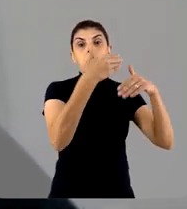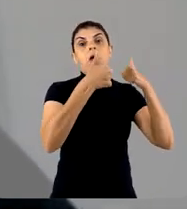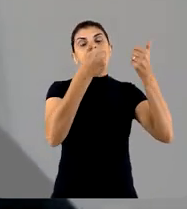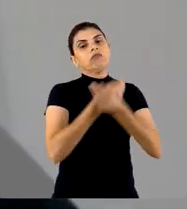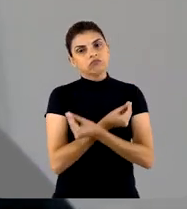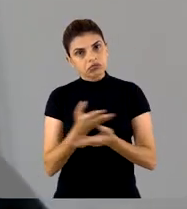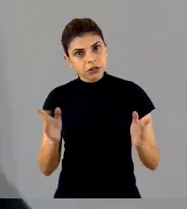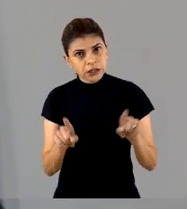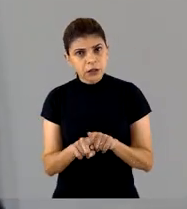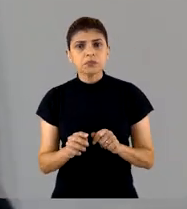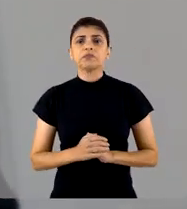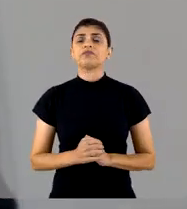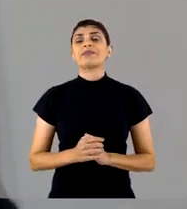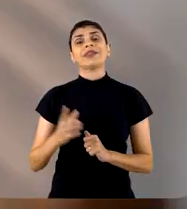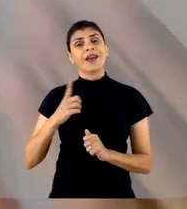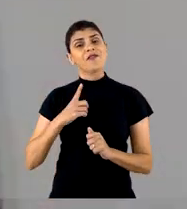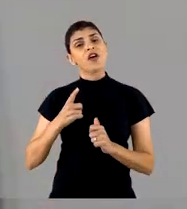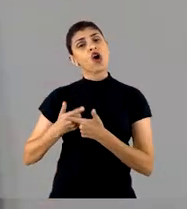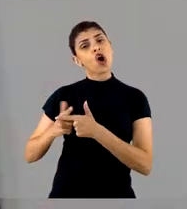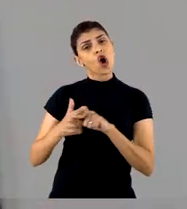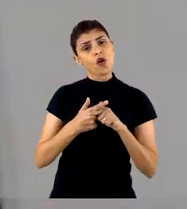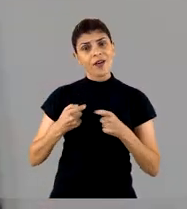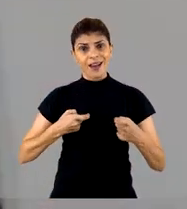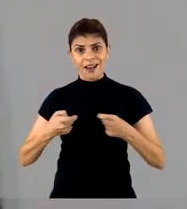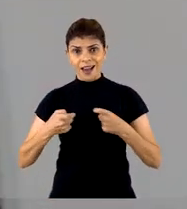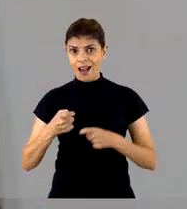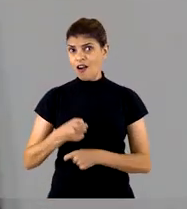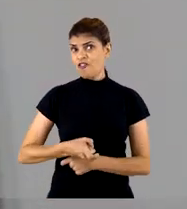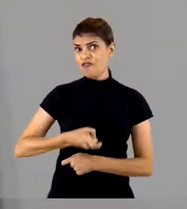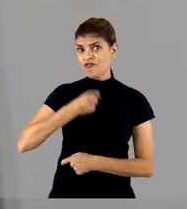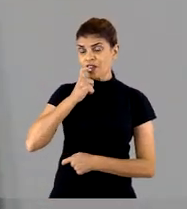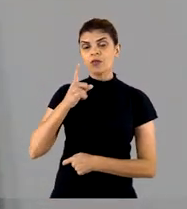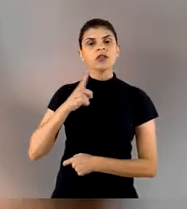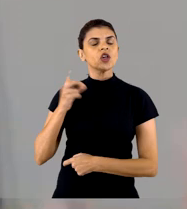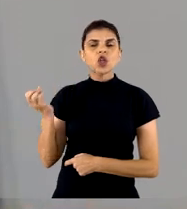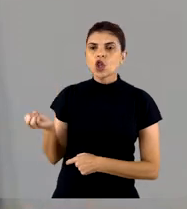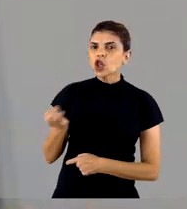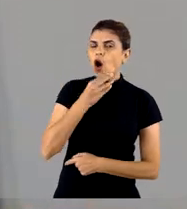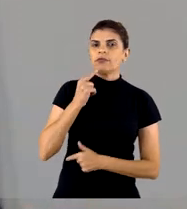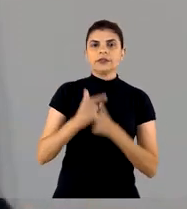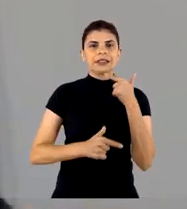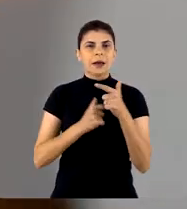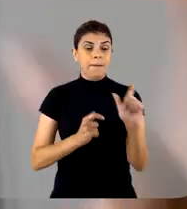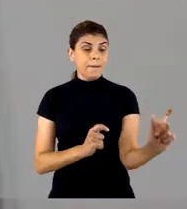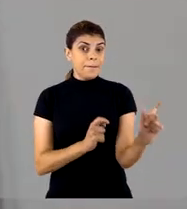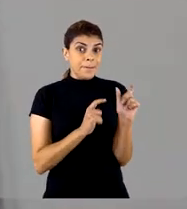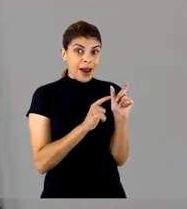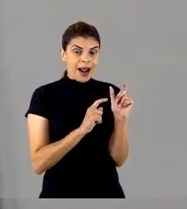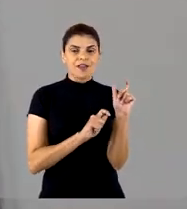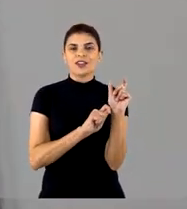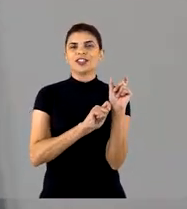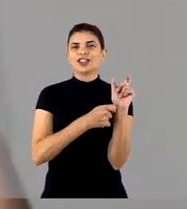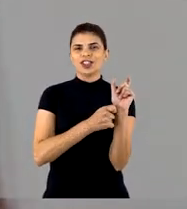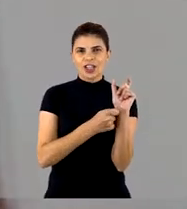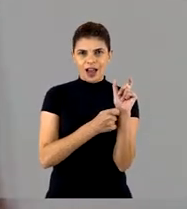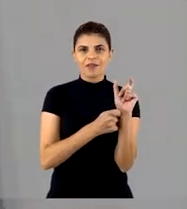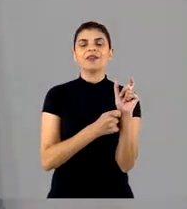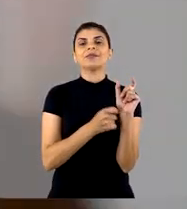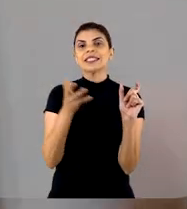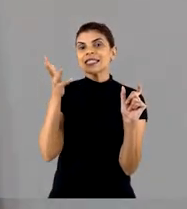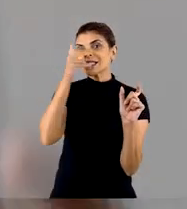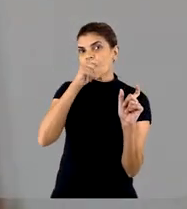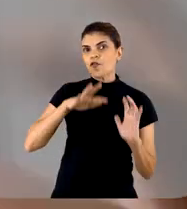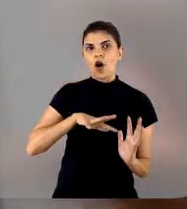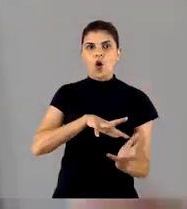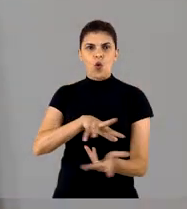isso. E, em meio ao conflito da Guerra Fria, existia uma nova missão. Existia uma palavra-chave que seria o suficiente para